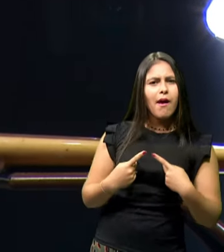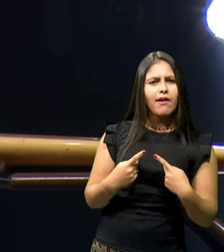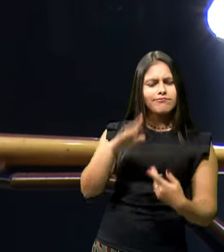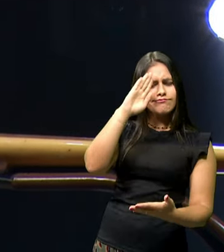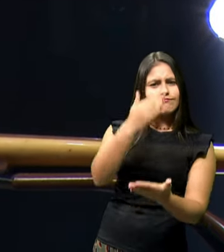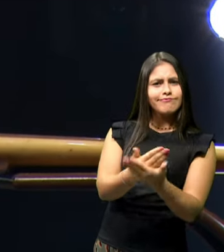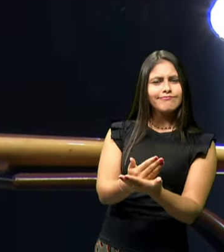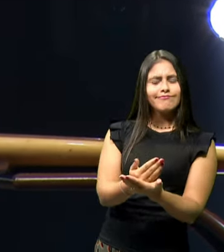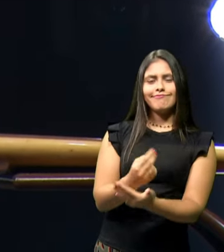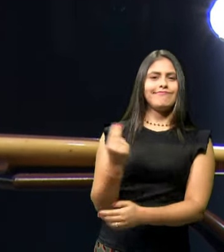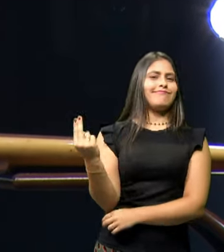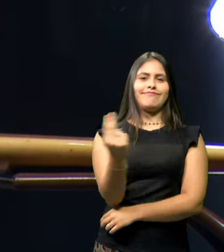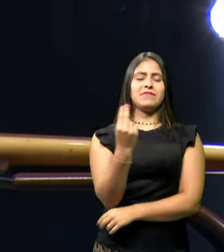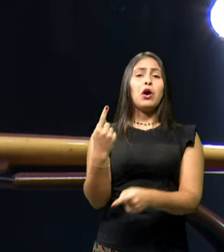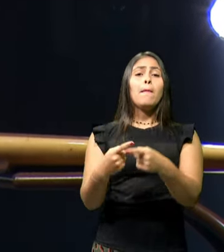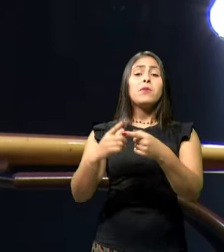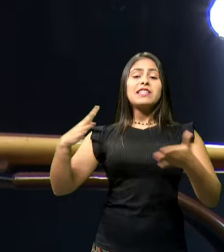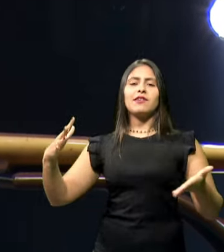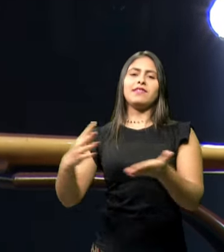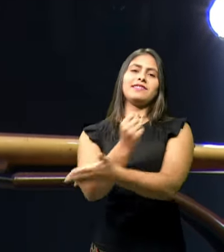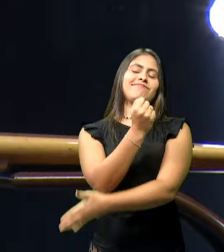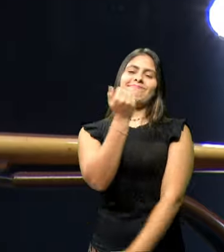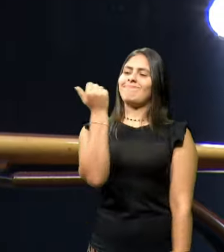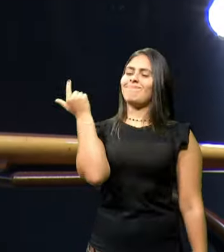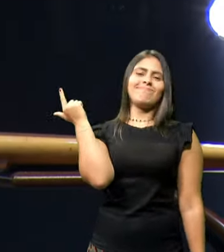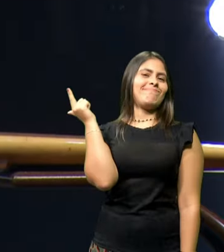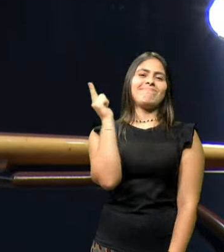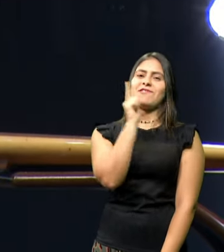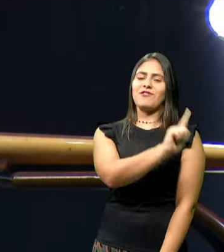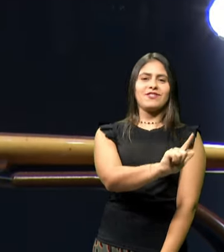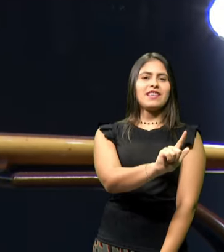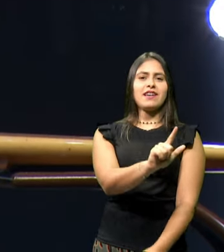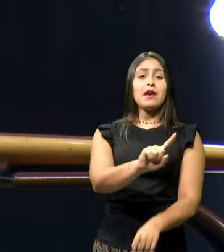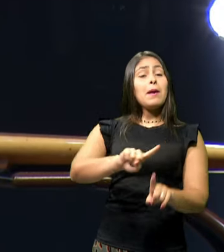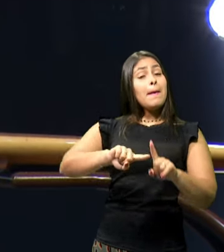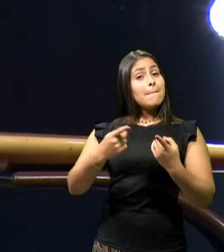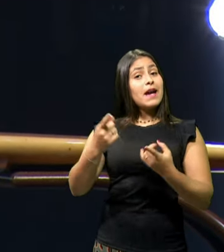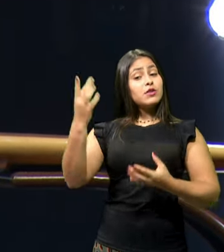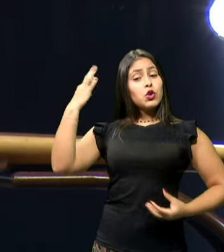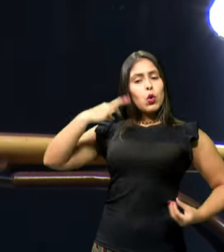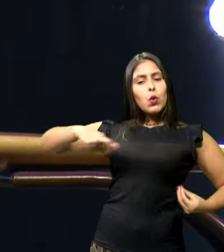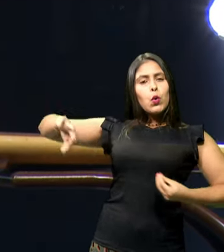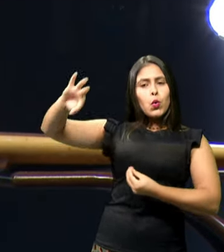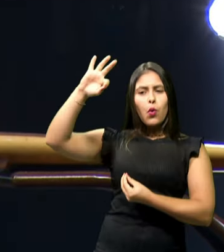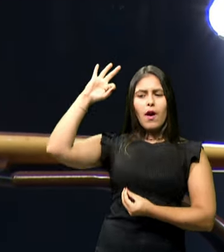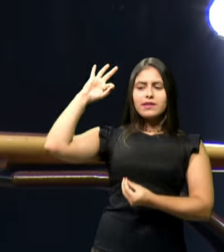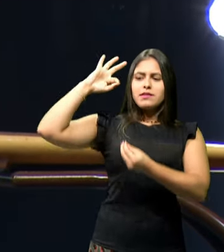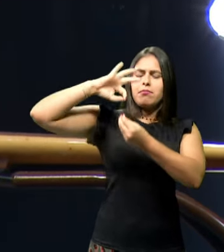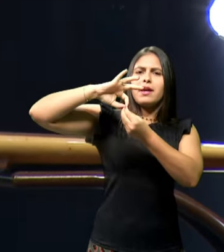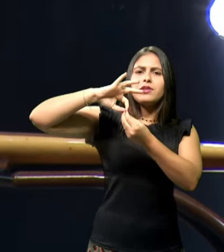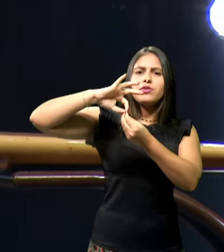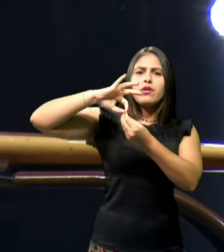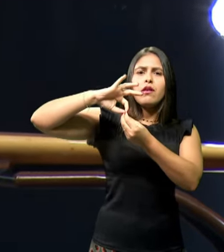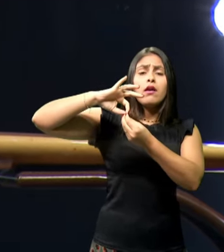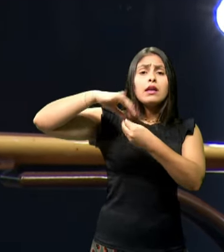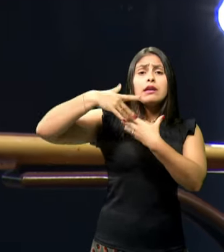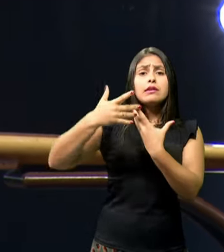em quem não há salvação. Sai-lhes o espírito e eles tornam ao